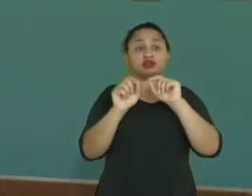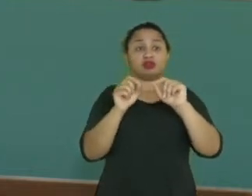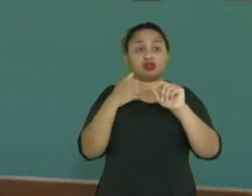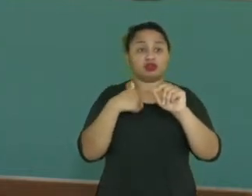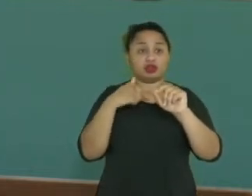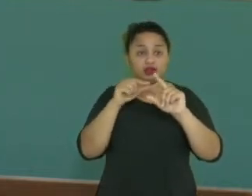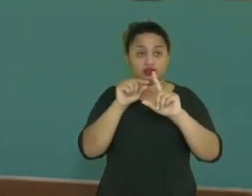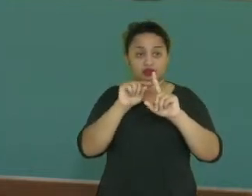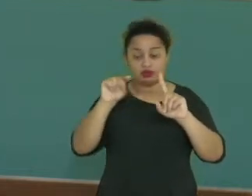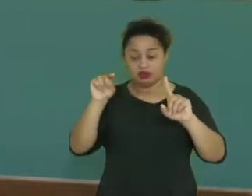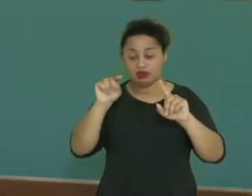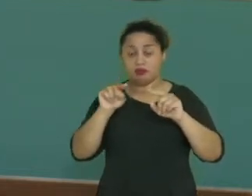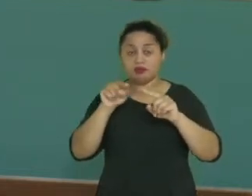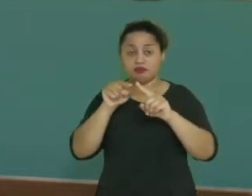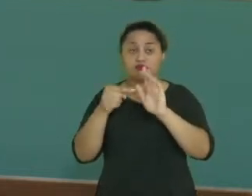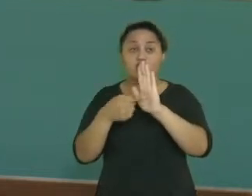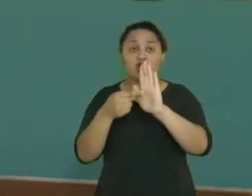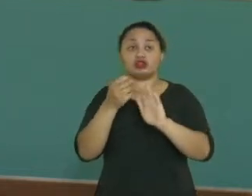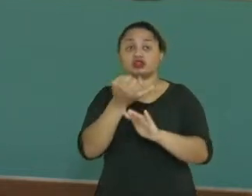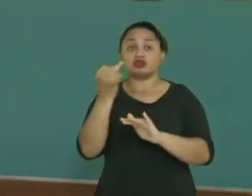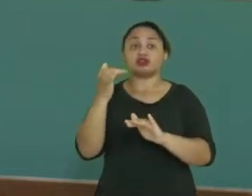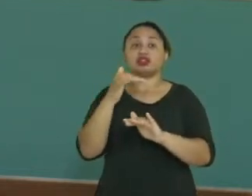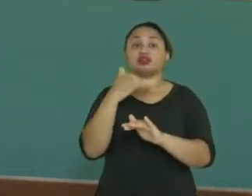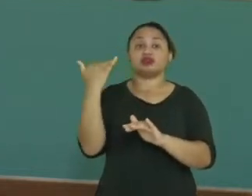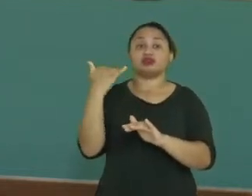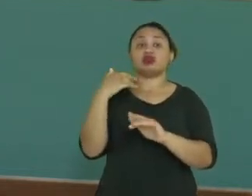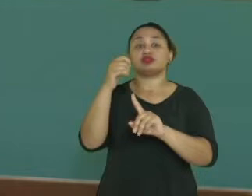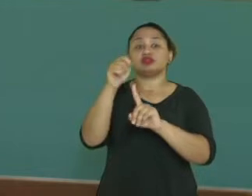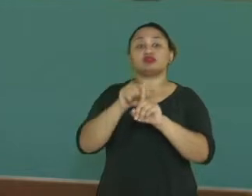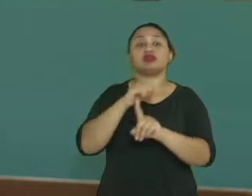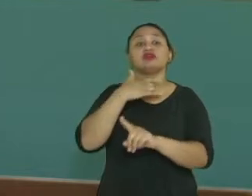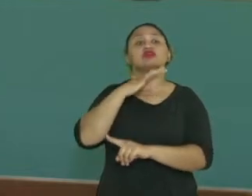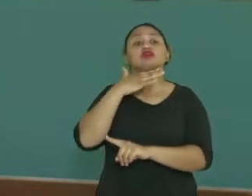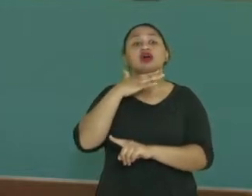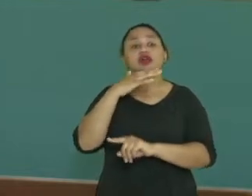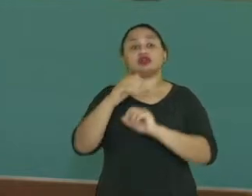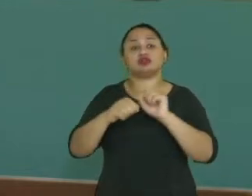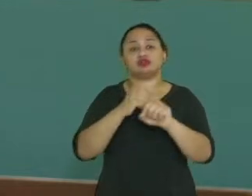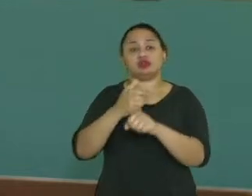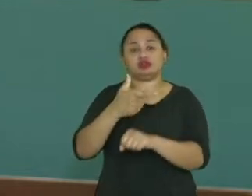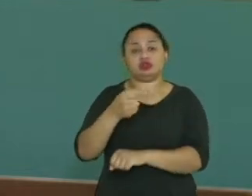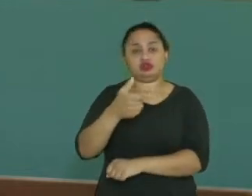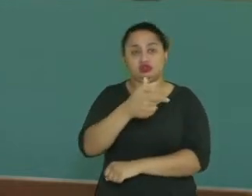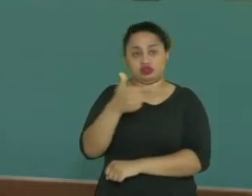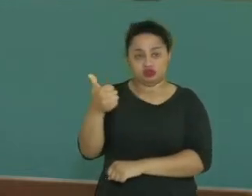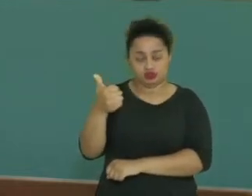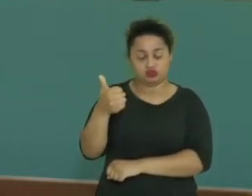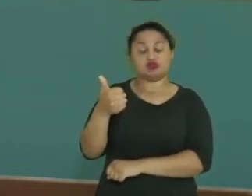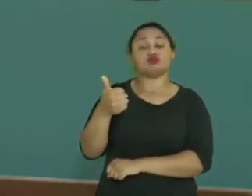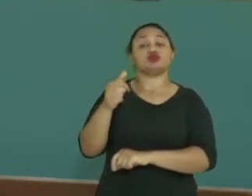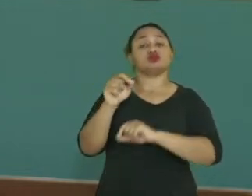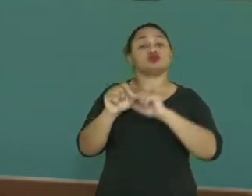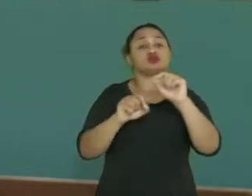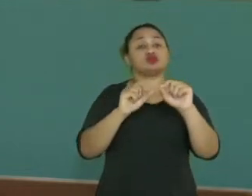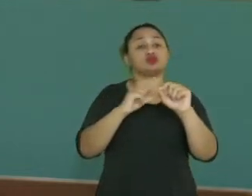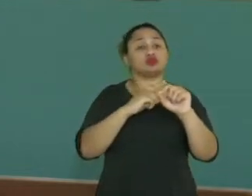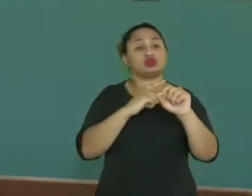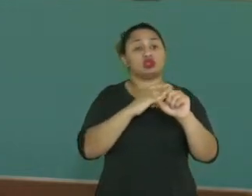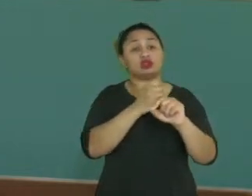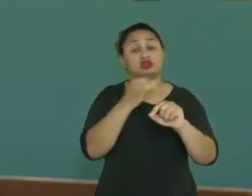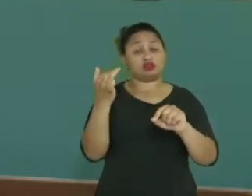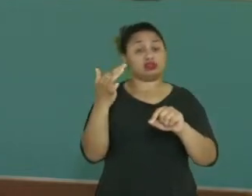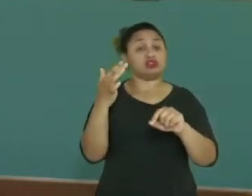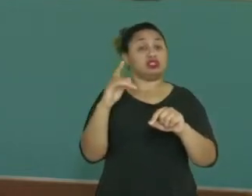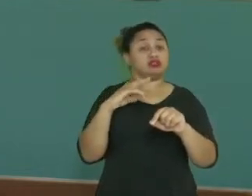Esse ponto indica a quantidade de mortes em março, olha só. Então, entrou aqui dentro de março, né? Lá dentro de março já teve um número